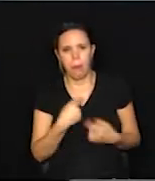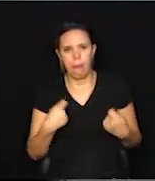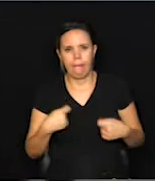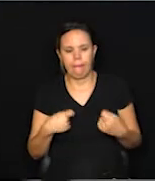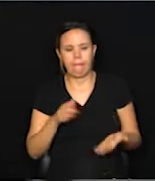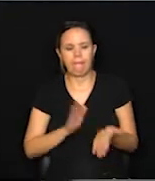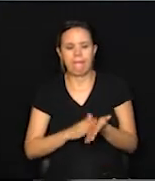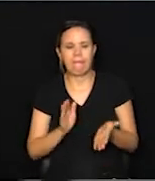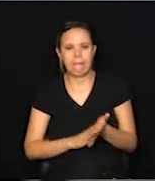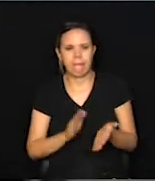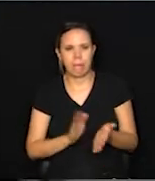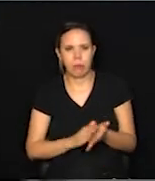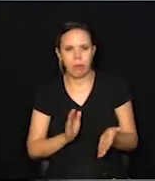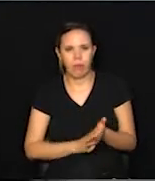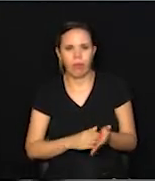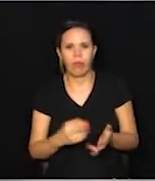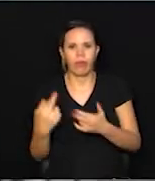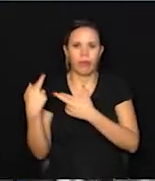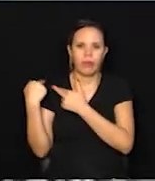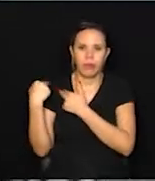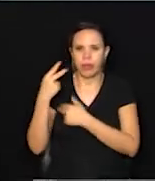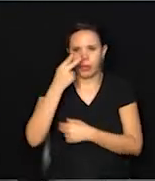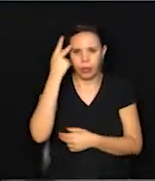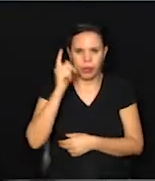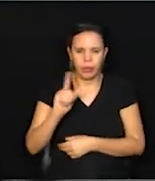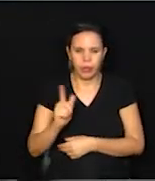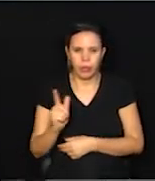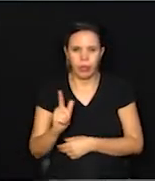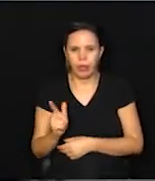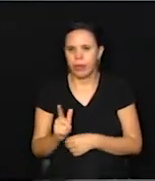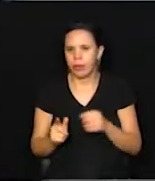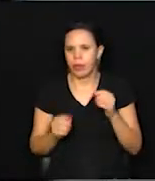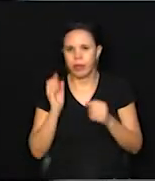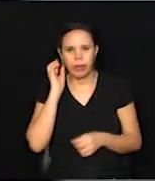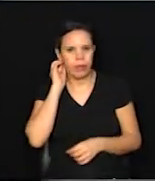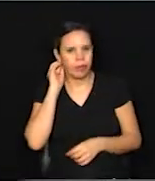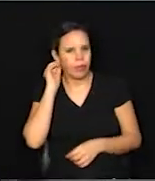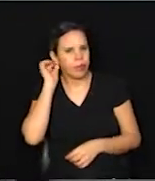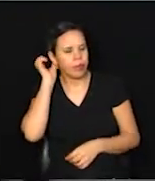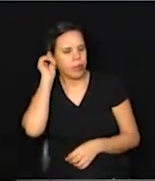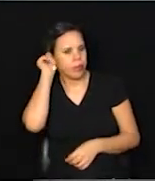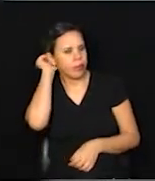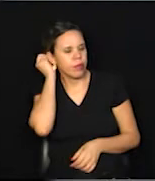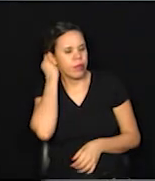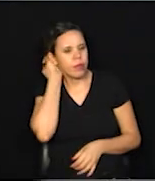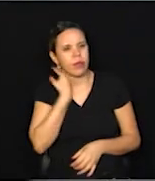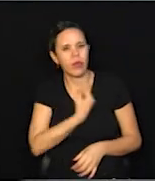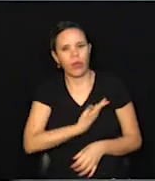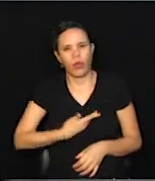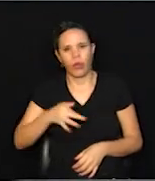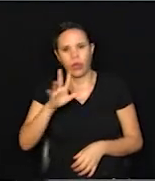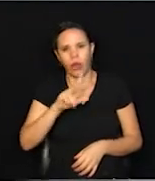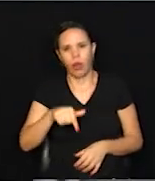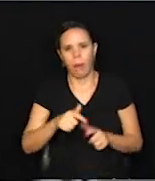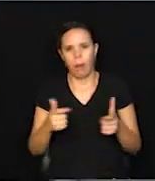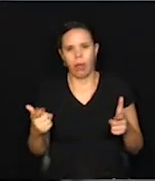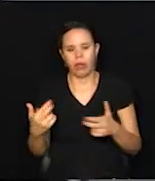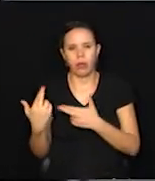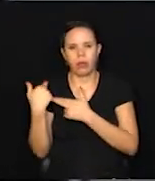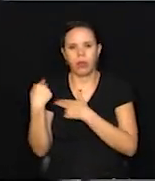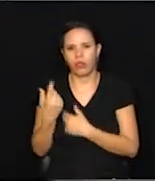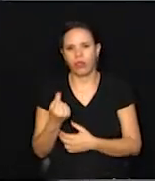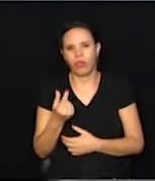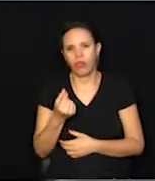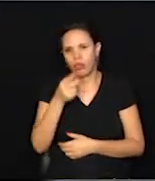cobrar as responsabilidades. É claro que a responsabilidade maior é do governo federal. O Pedro citou aqui o uso do dinheiro público